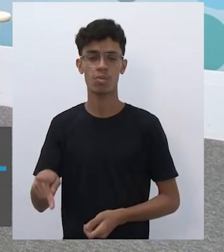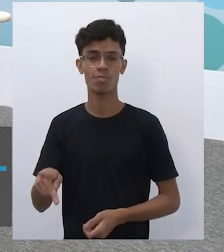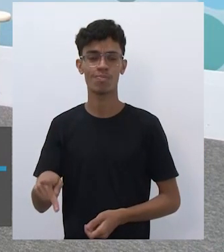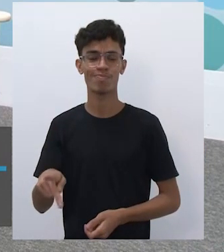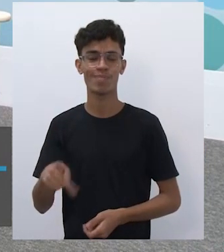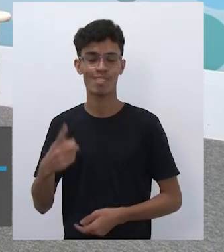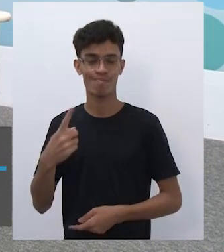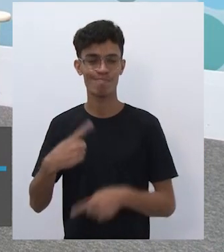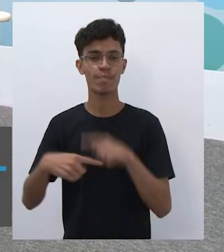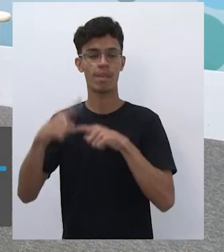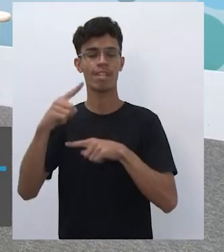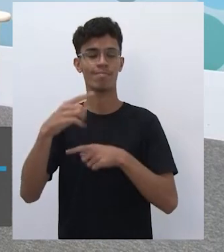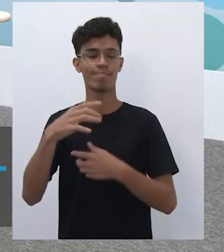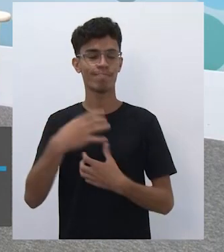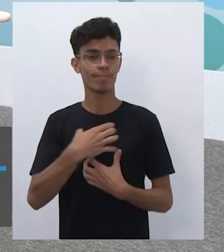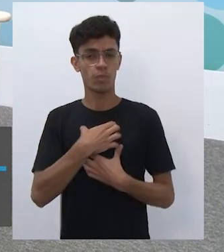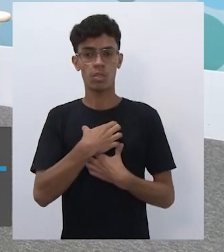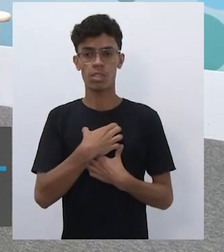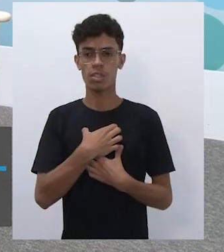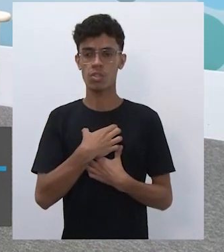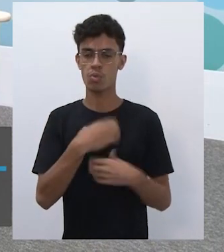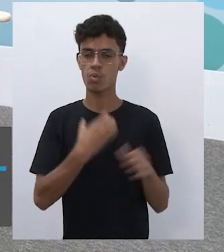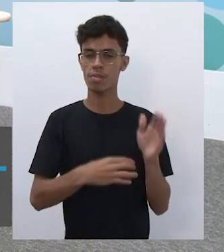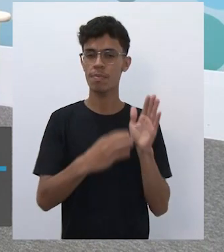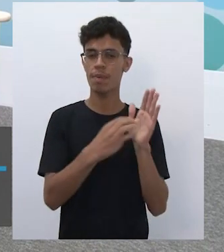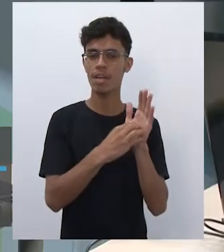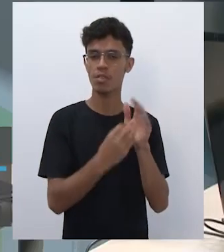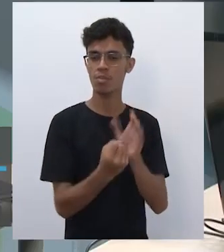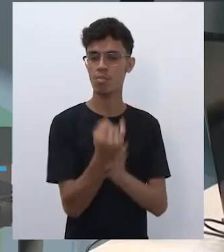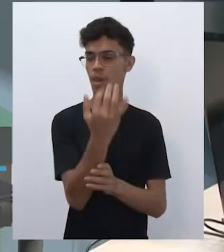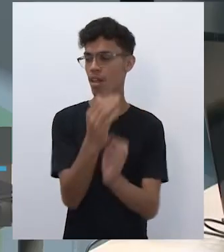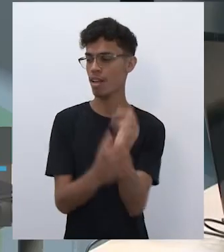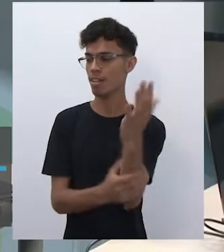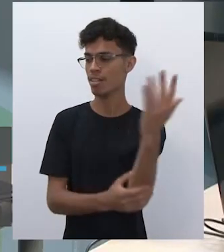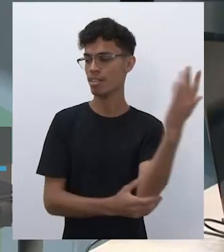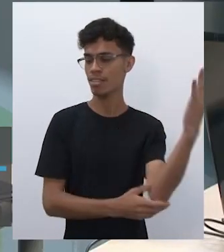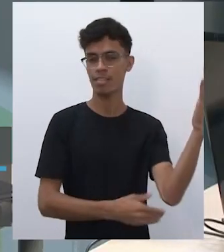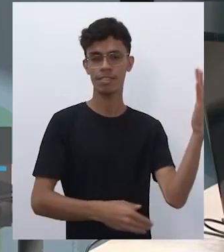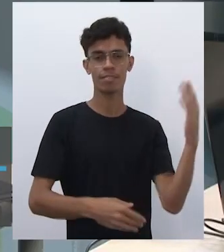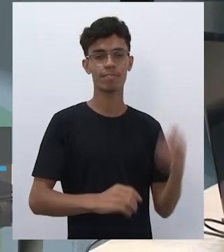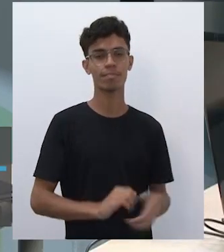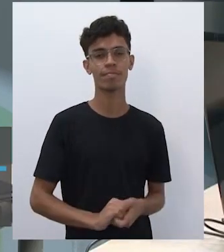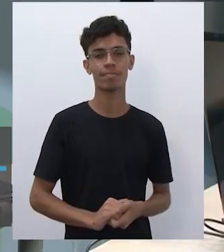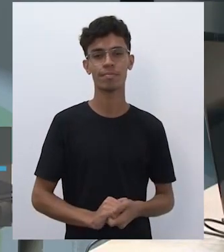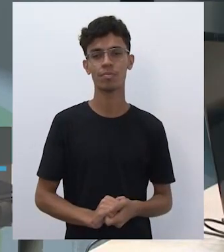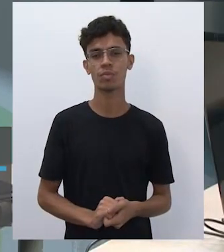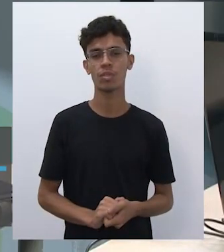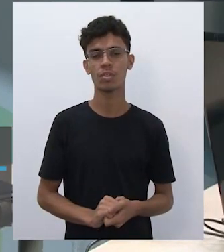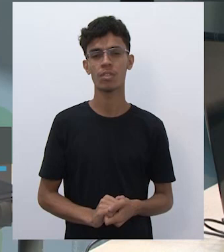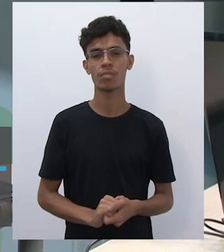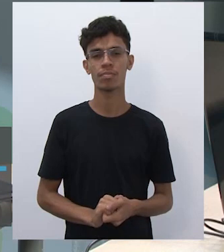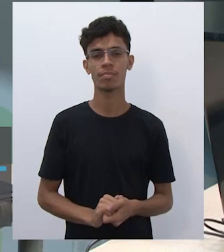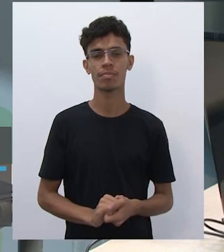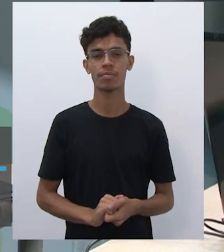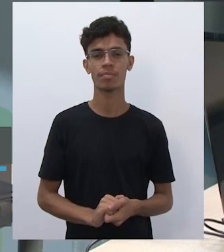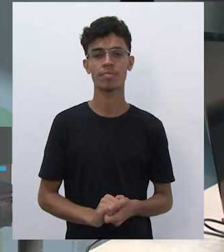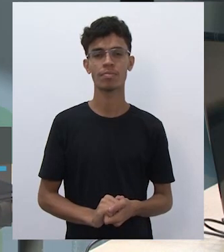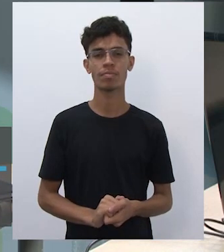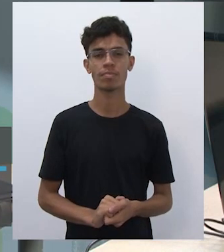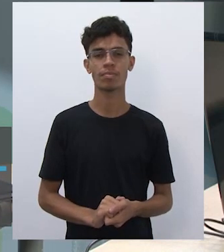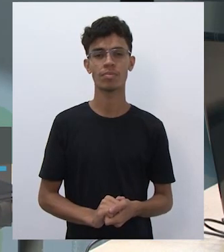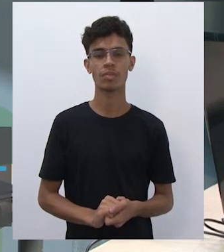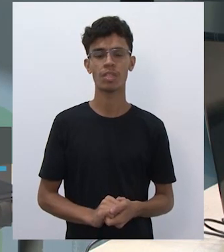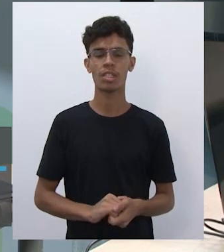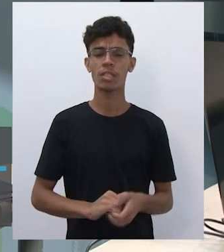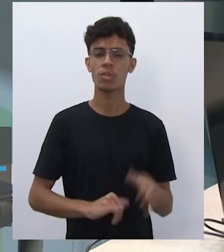sobrinhos do vizinhos. professor Anderson, os vizinhos. Então, olha o quanto de impacto que a gente entrega para a sociedade. Também